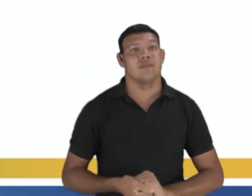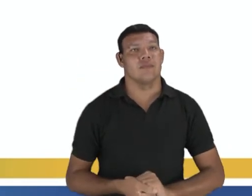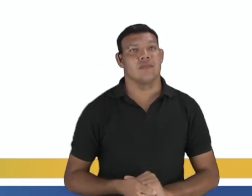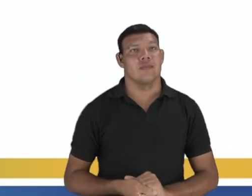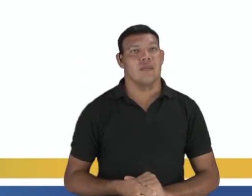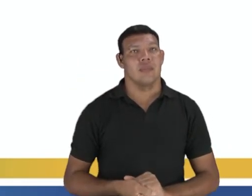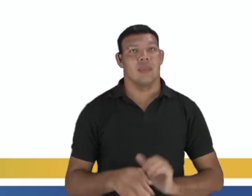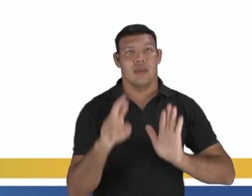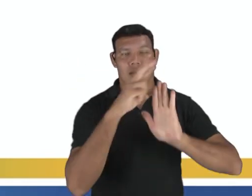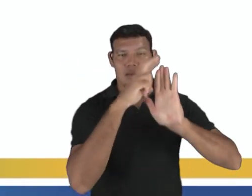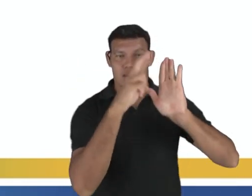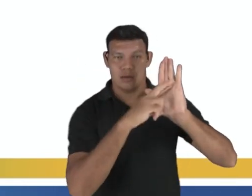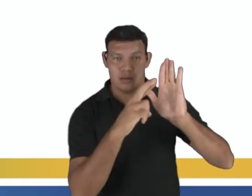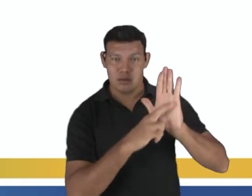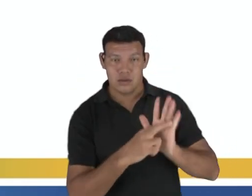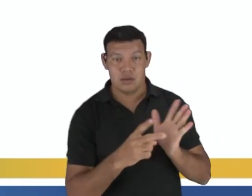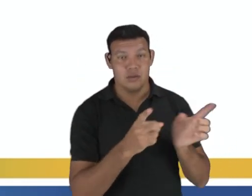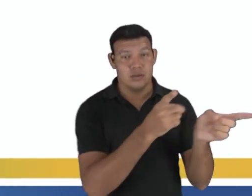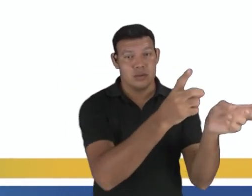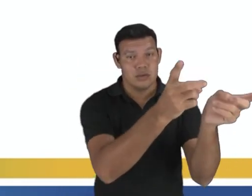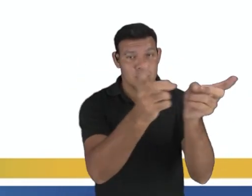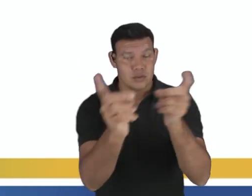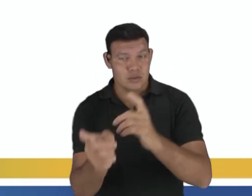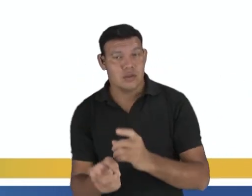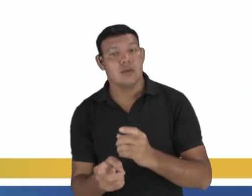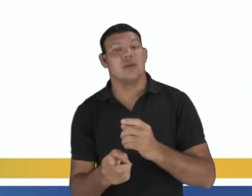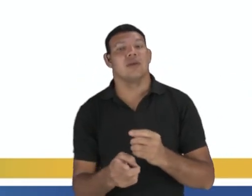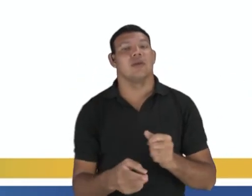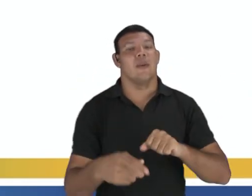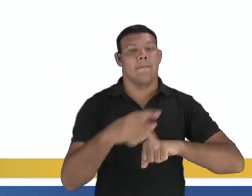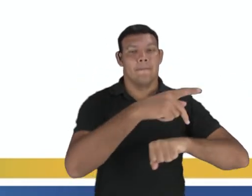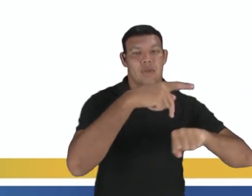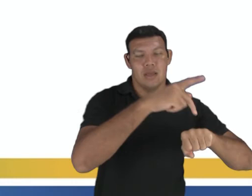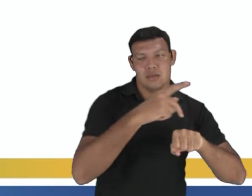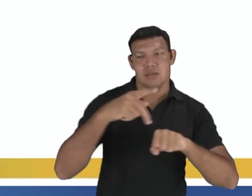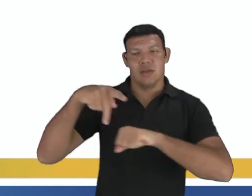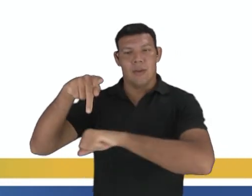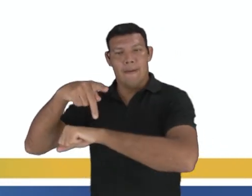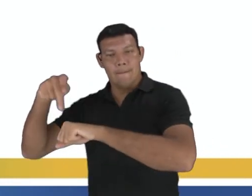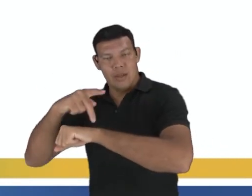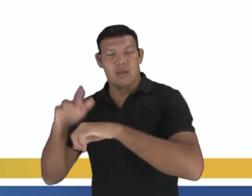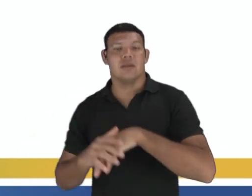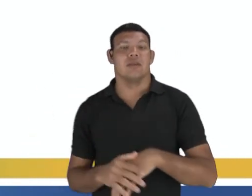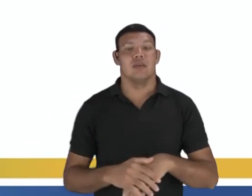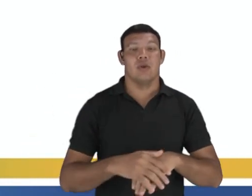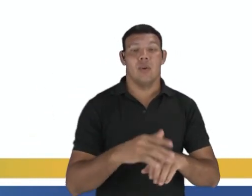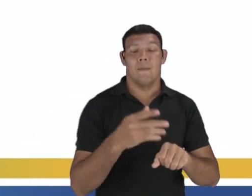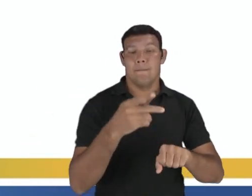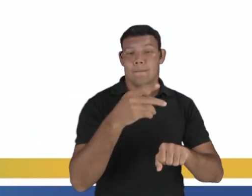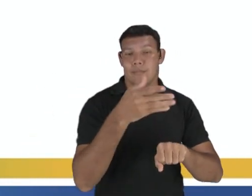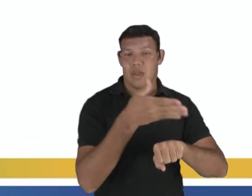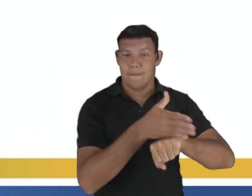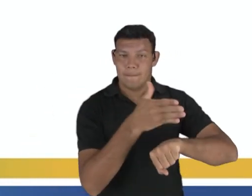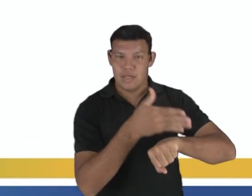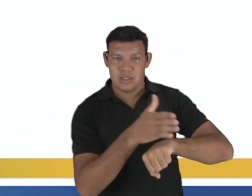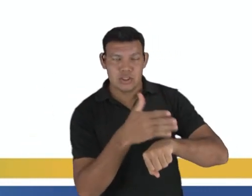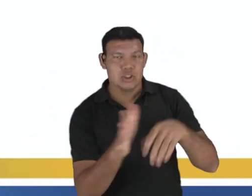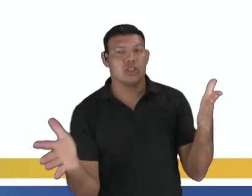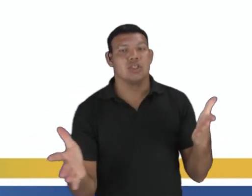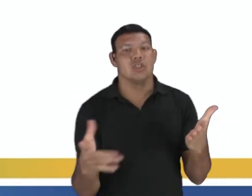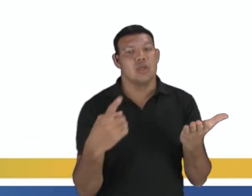2. Trata das regras do comércio entre as nações. Seus membros negociam